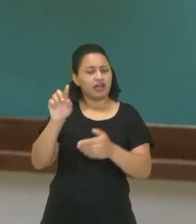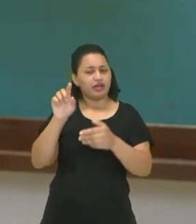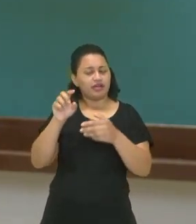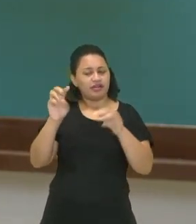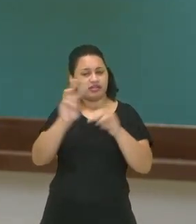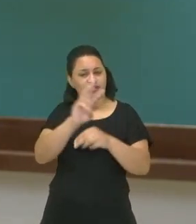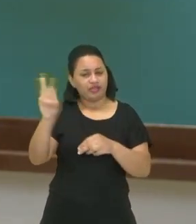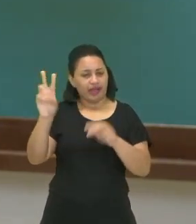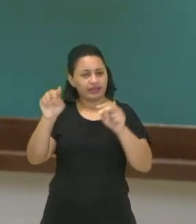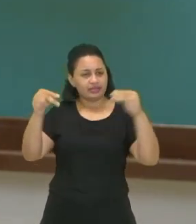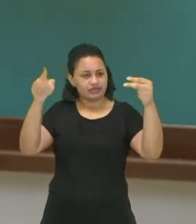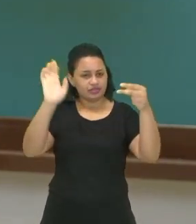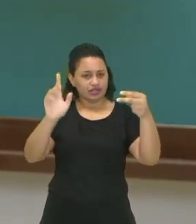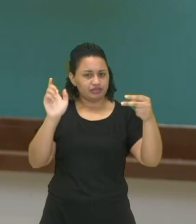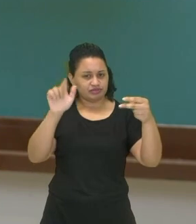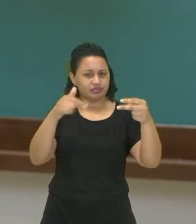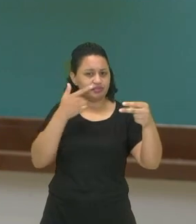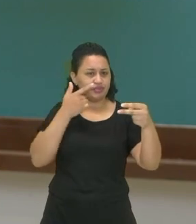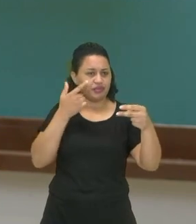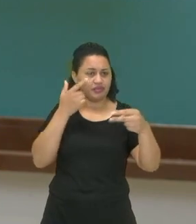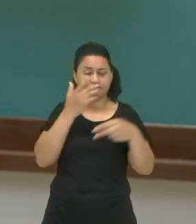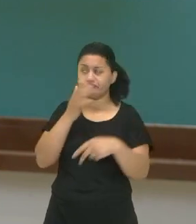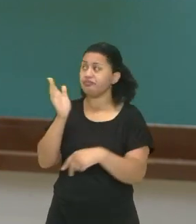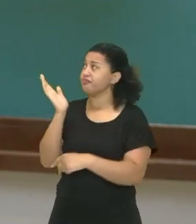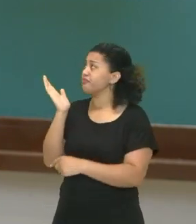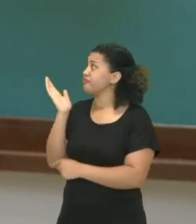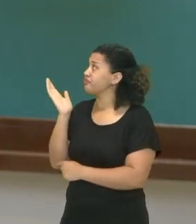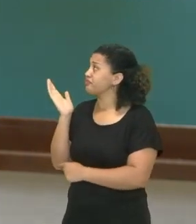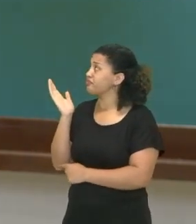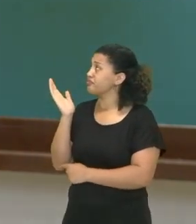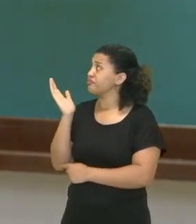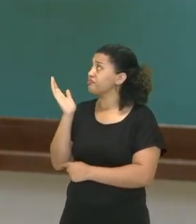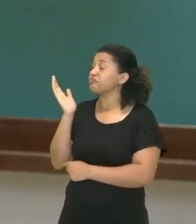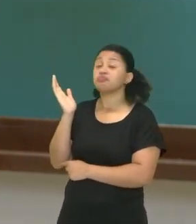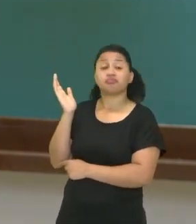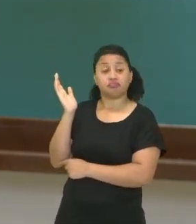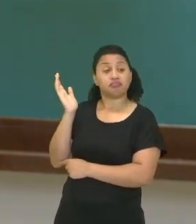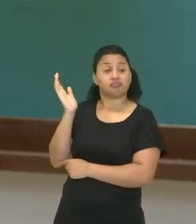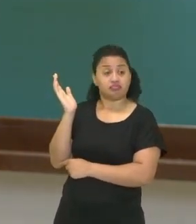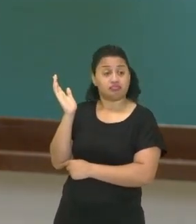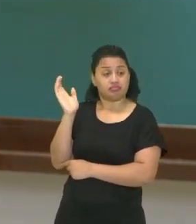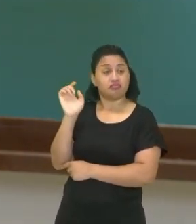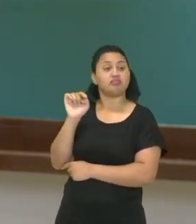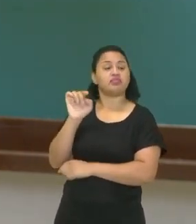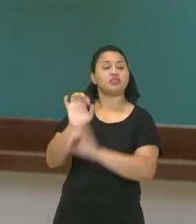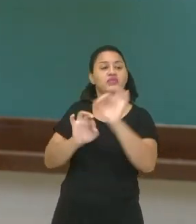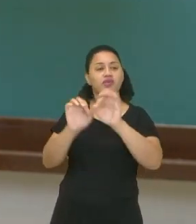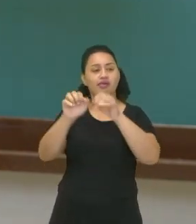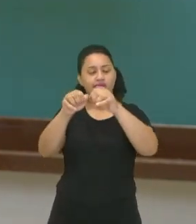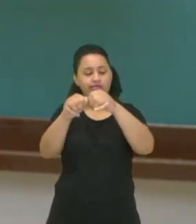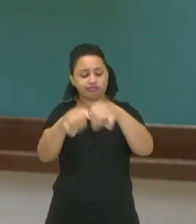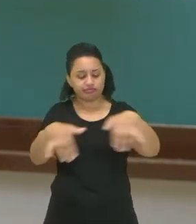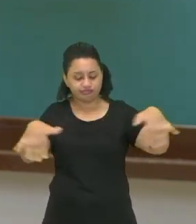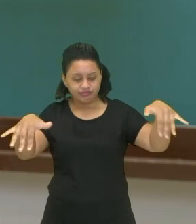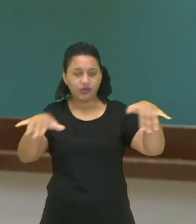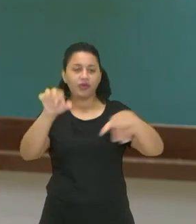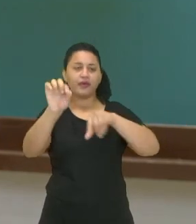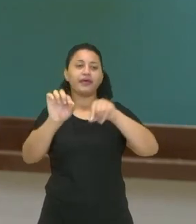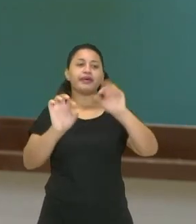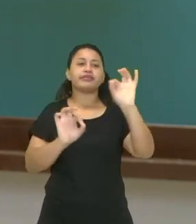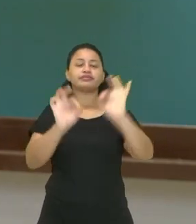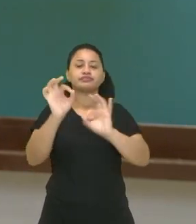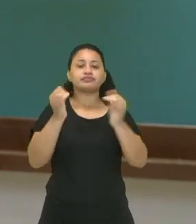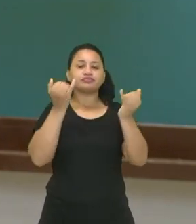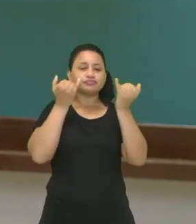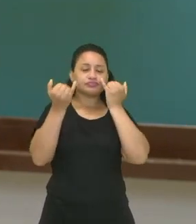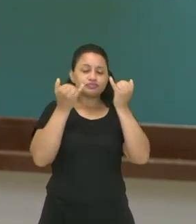goconqr.com? Então, para você montar um mapa mental, né, sobre informações da poesia romântica que estão nesta